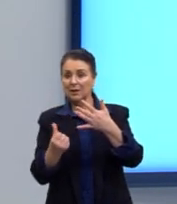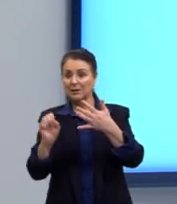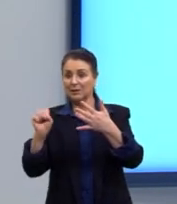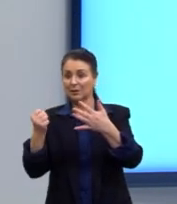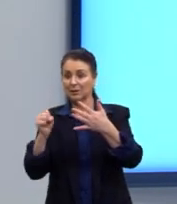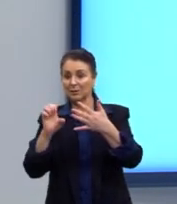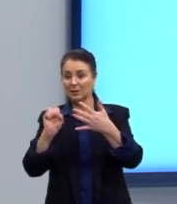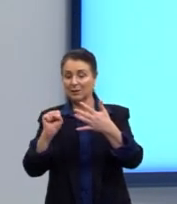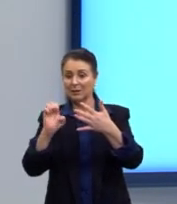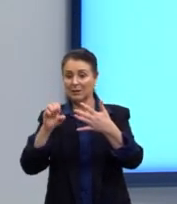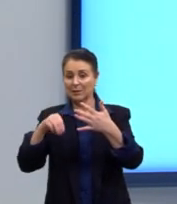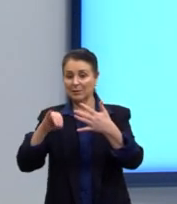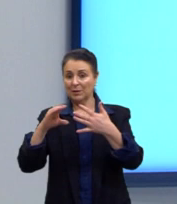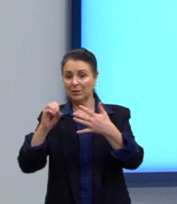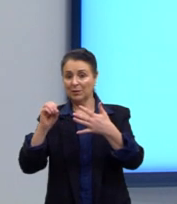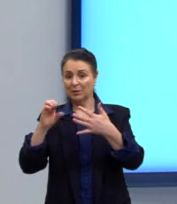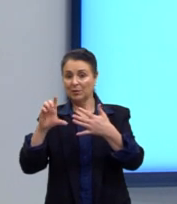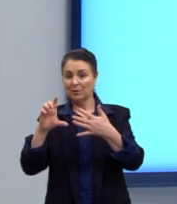aqui